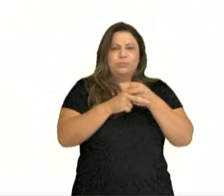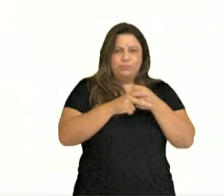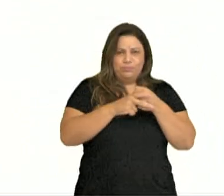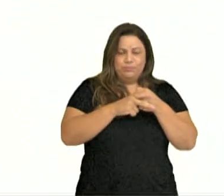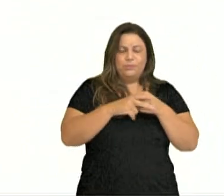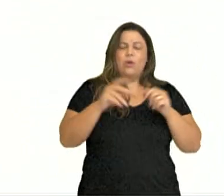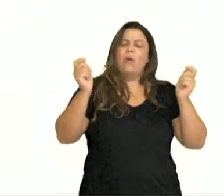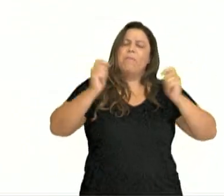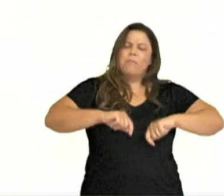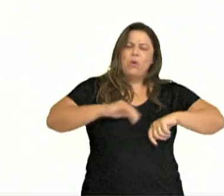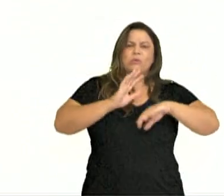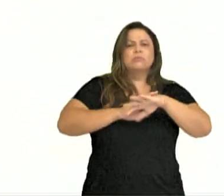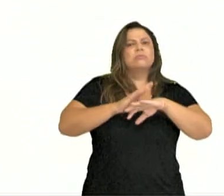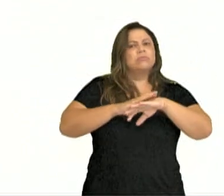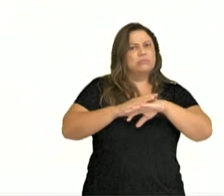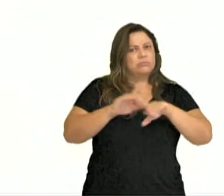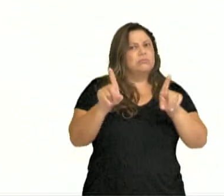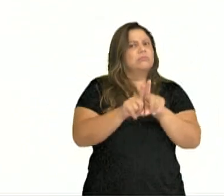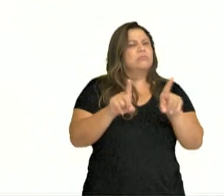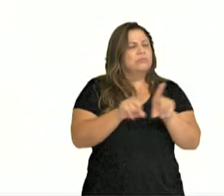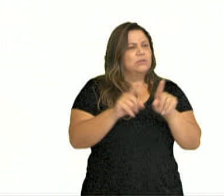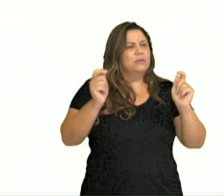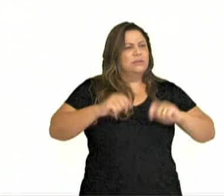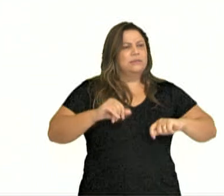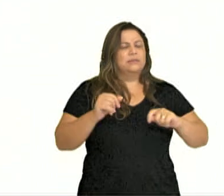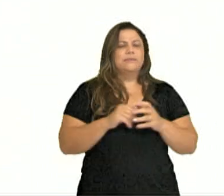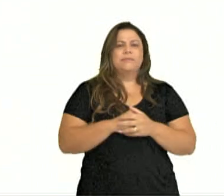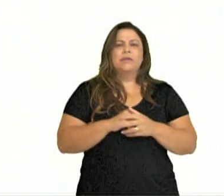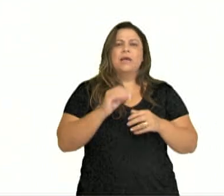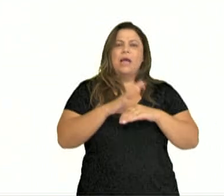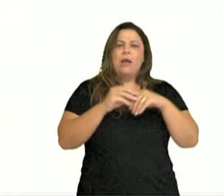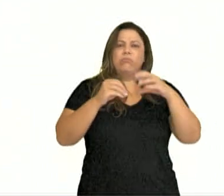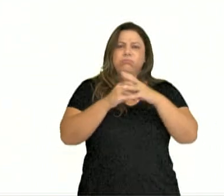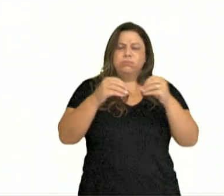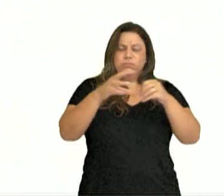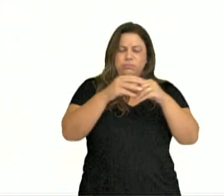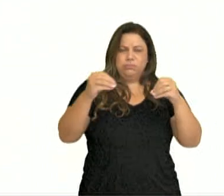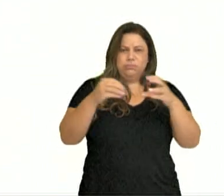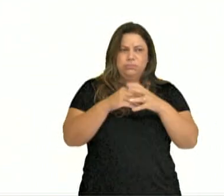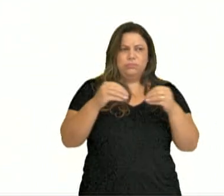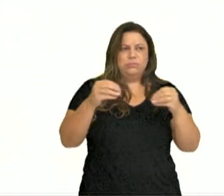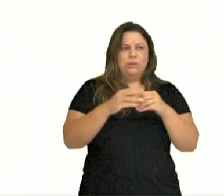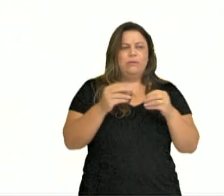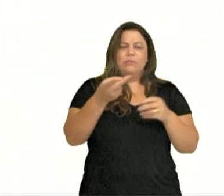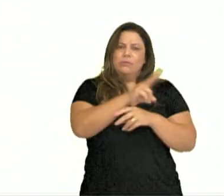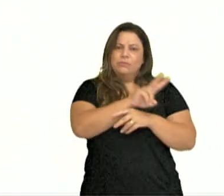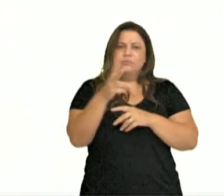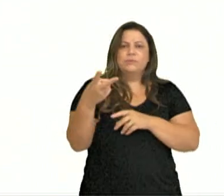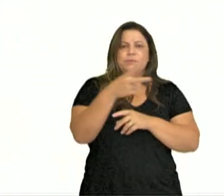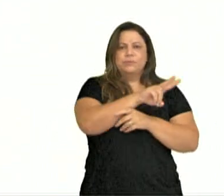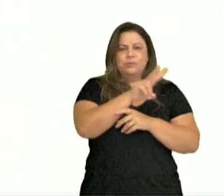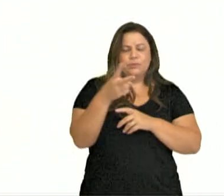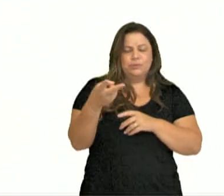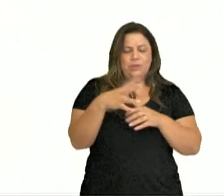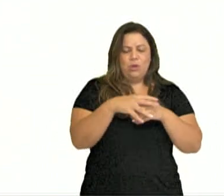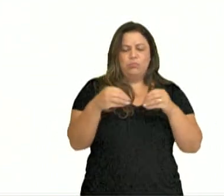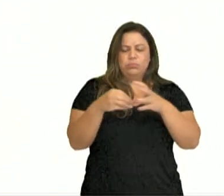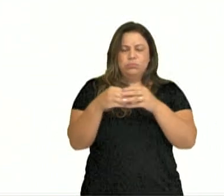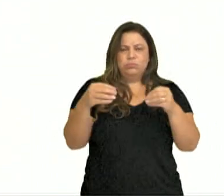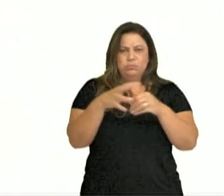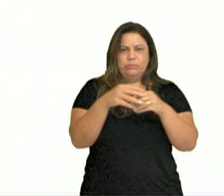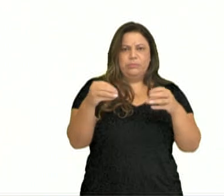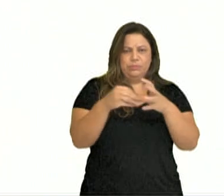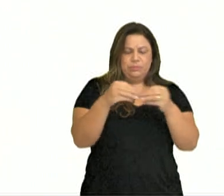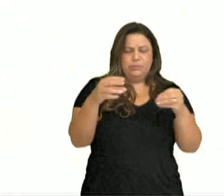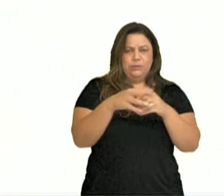causar doenças. A reprodução que eles fazem é assexuada ou sexuada, então a divisão binária ou através